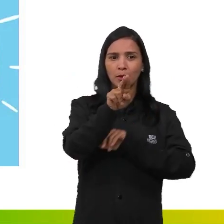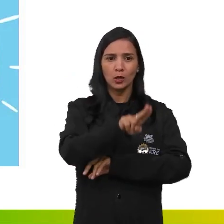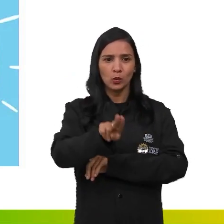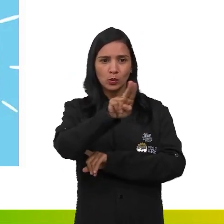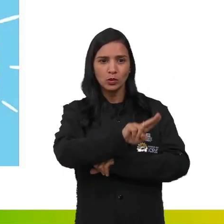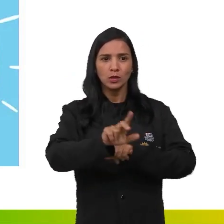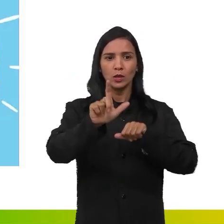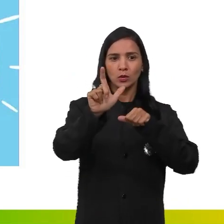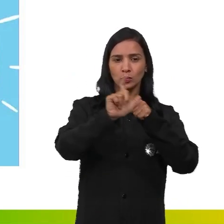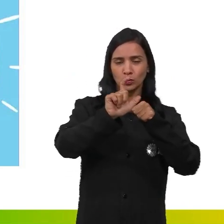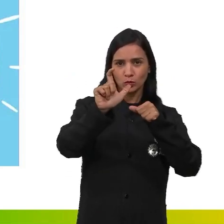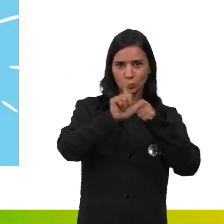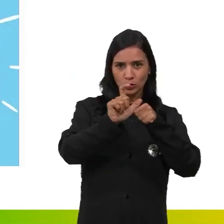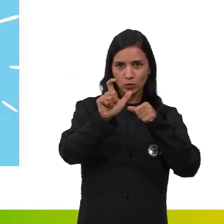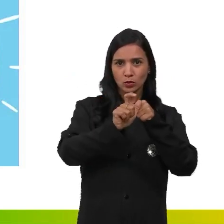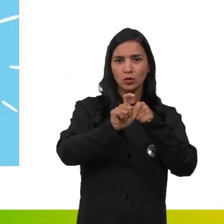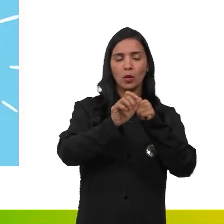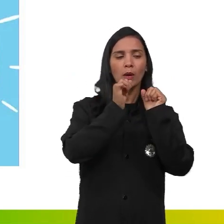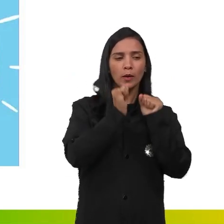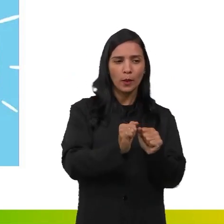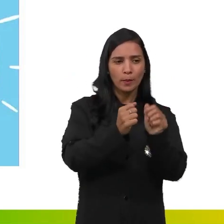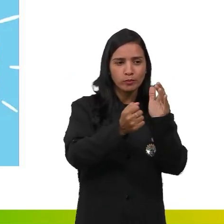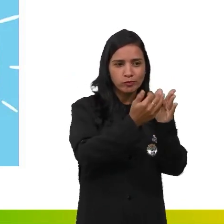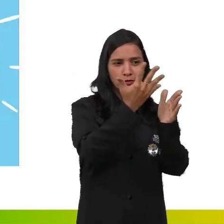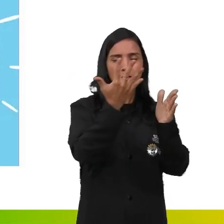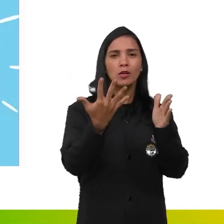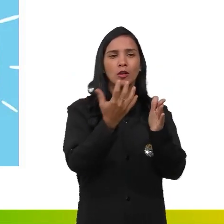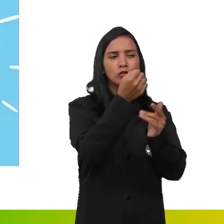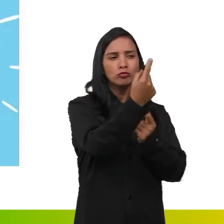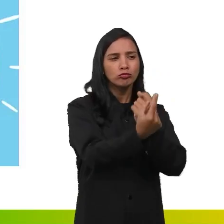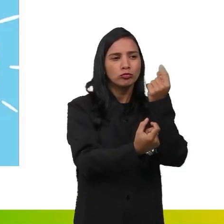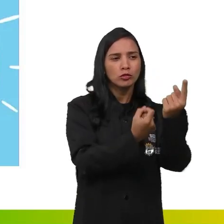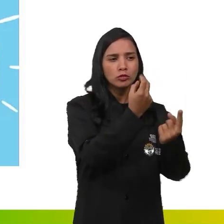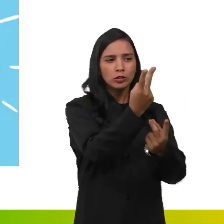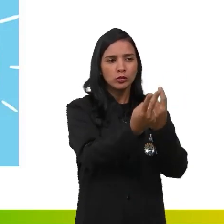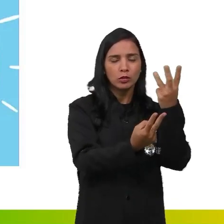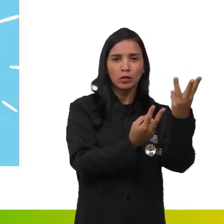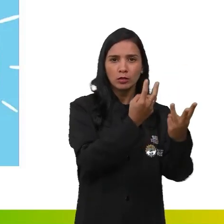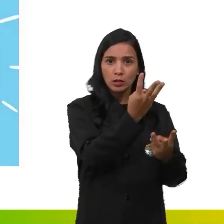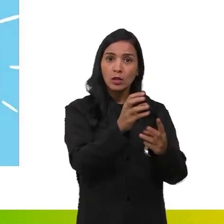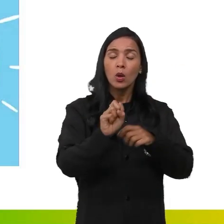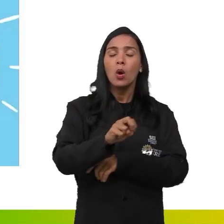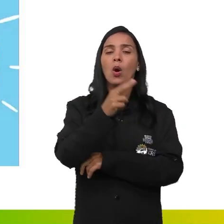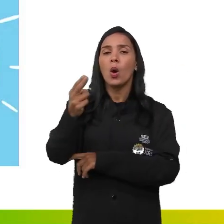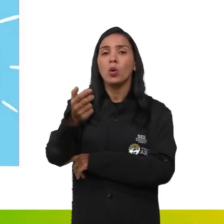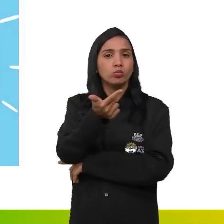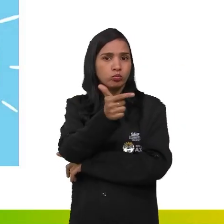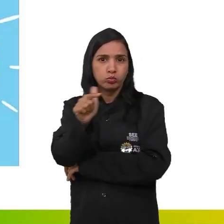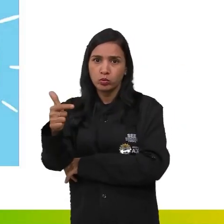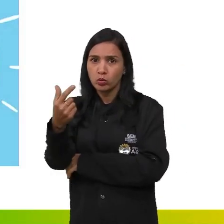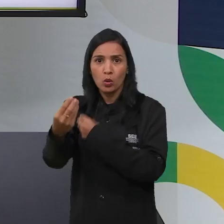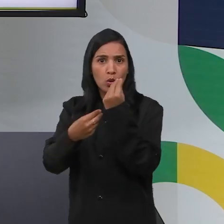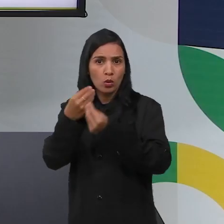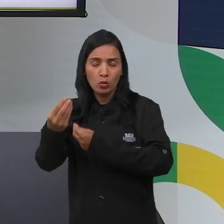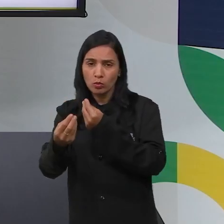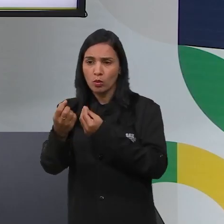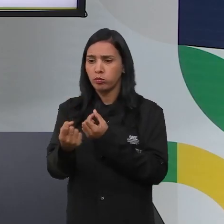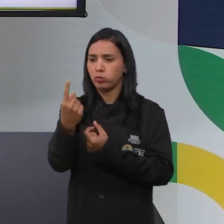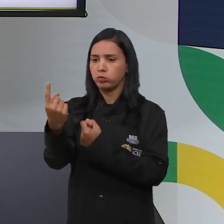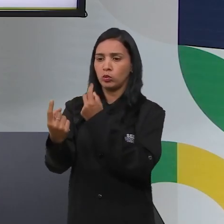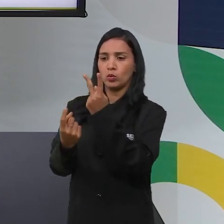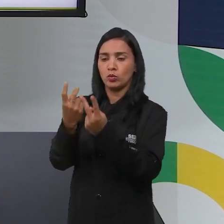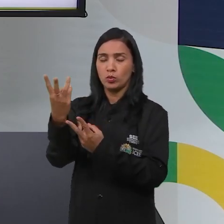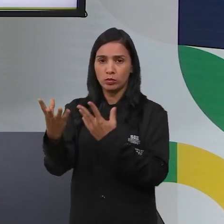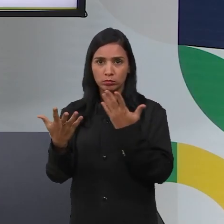incontáveis e many com substantivos contáveis no plural. Pessoal, eu gostaria de chamar a atenção